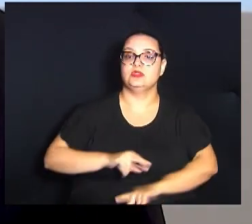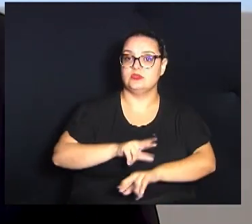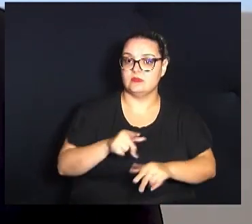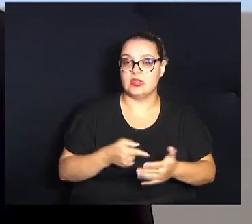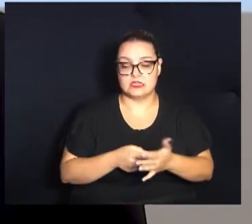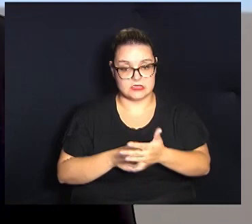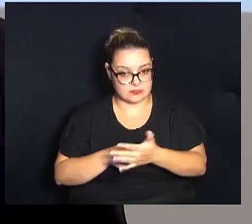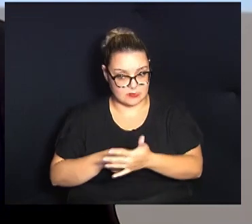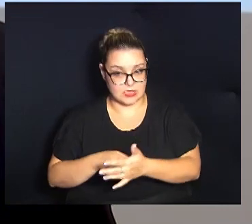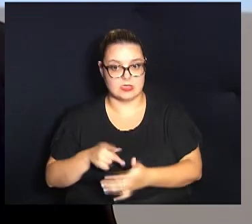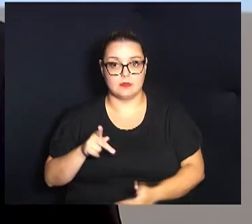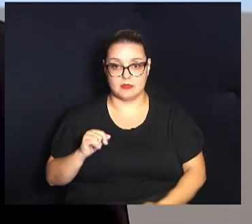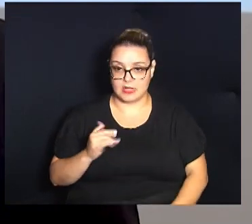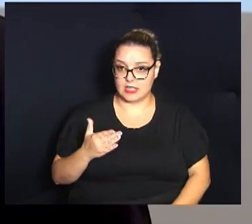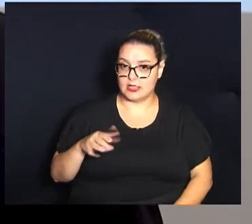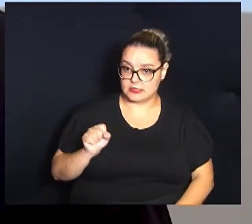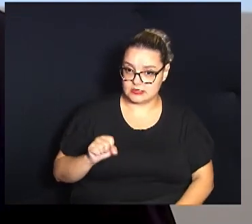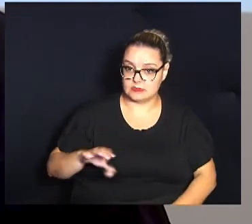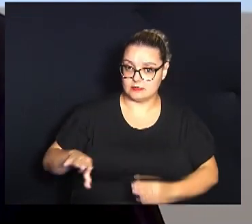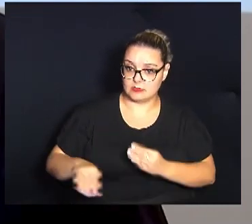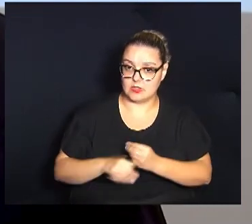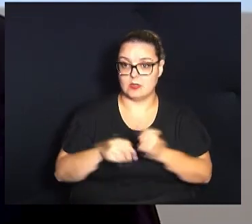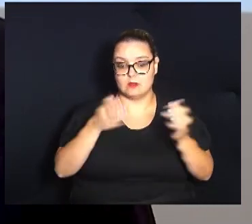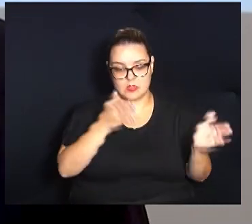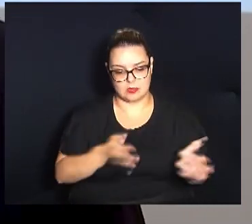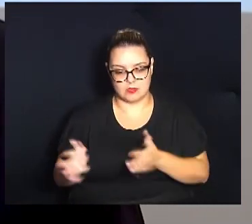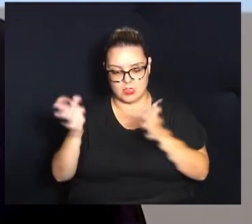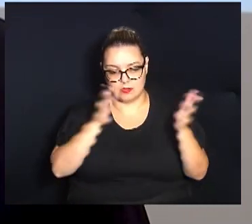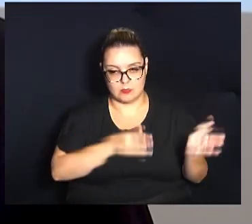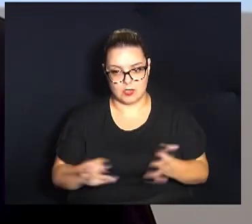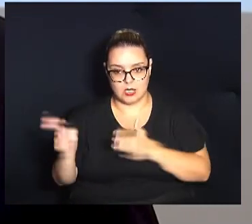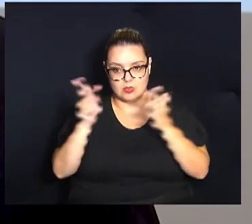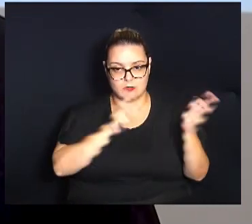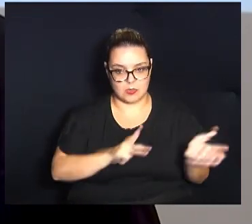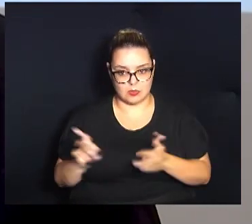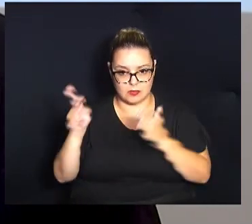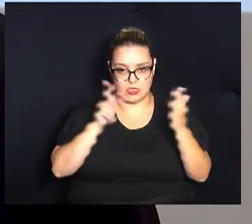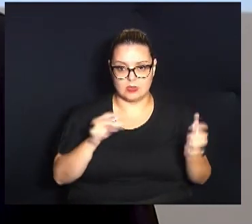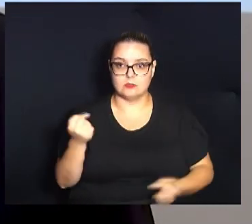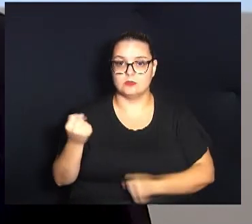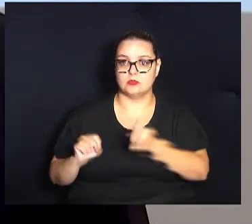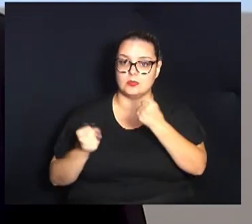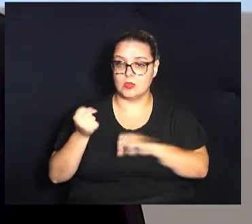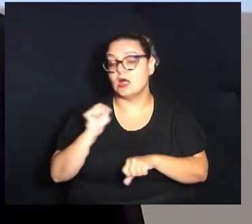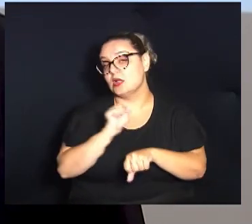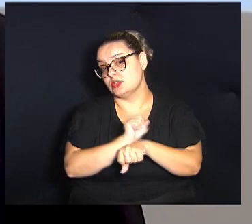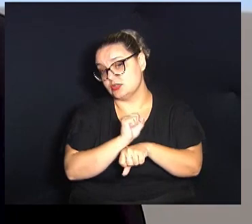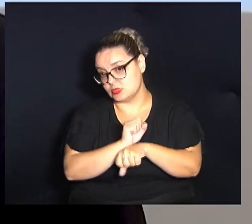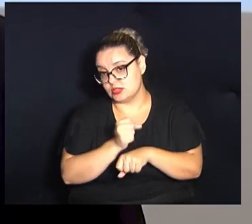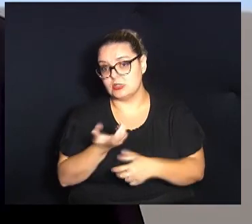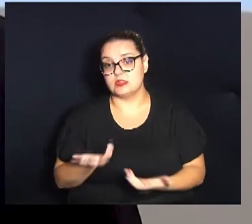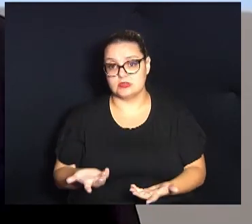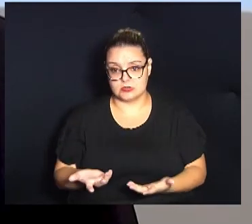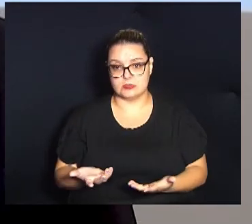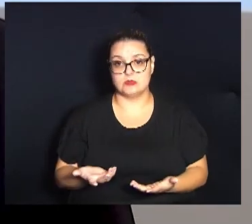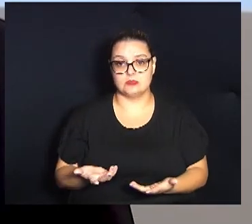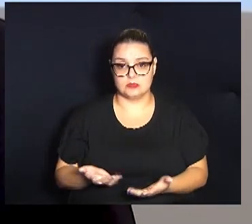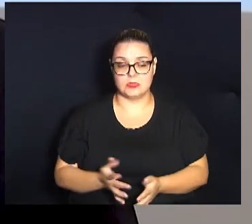para incrementar a produção industrial, eles estão sim em compasso de espera,